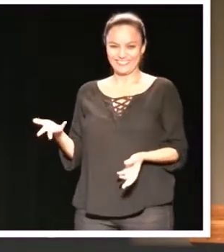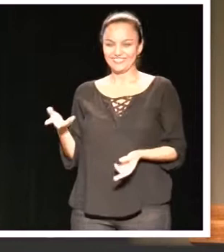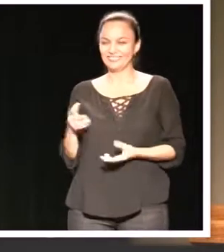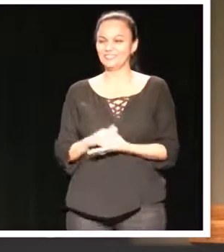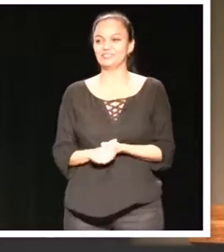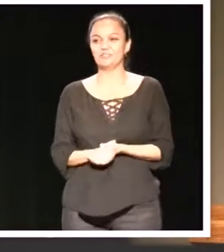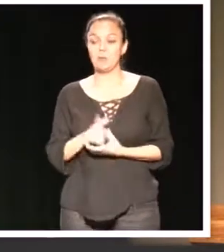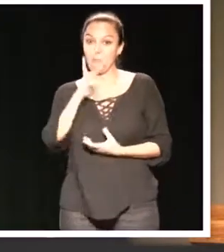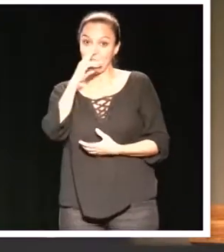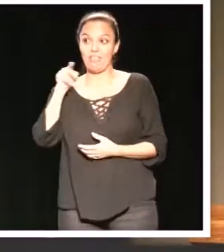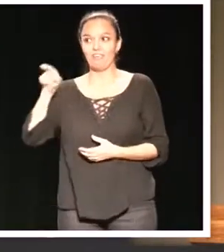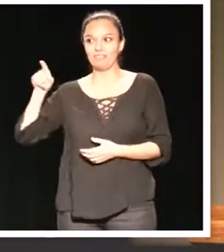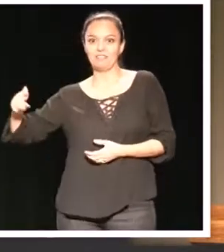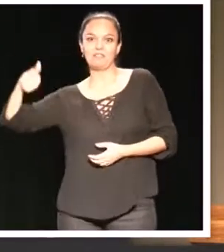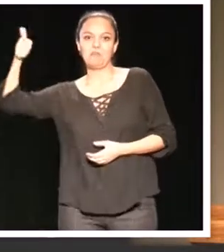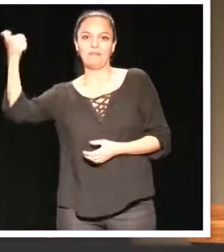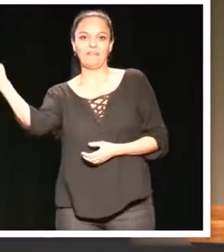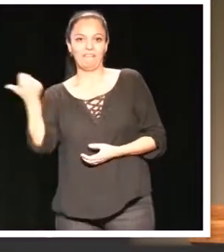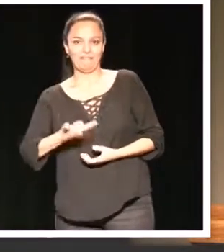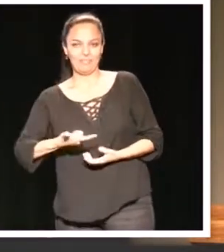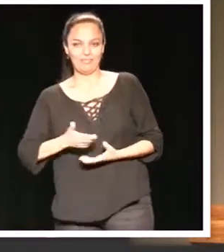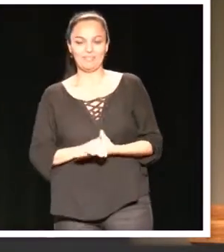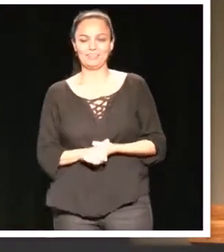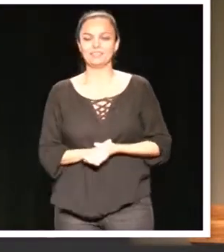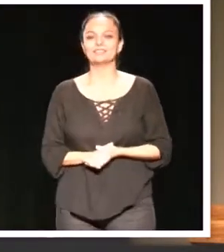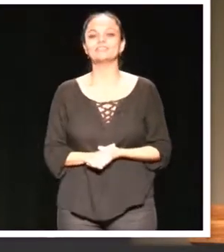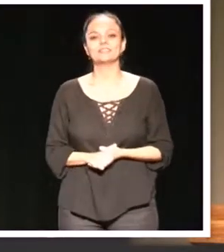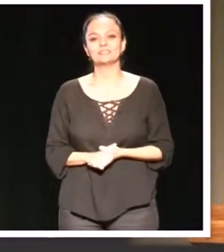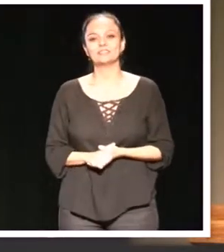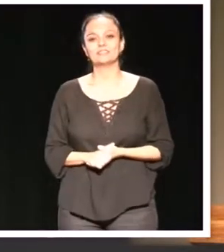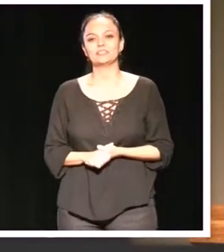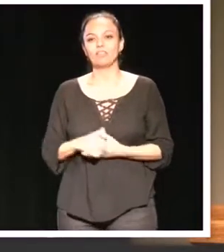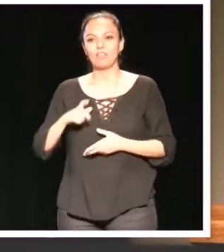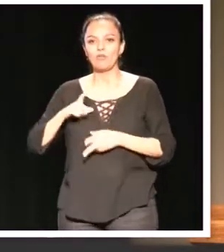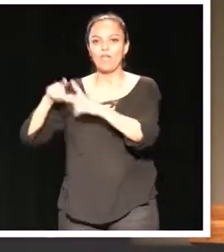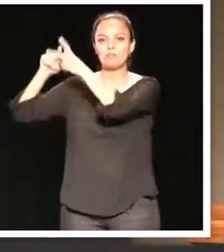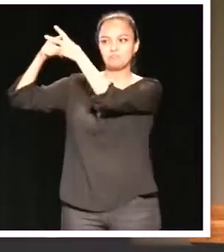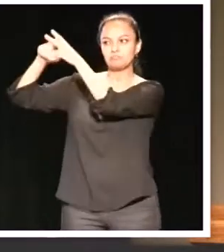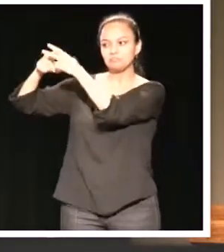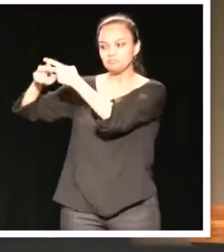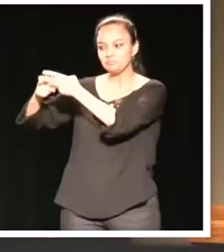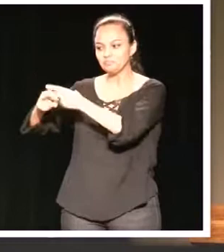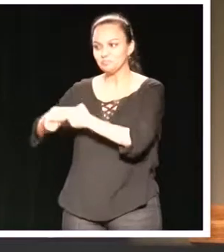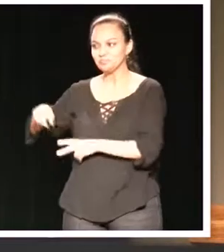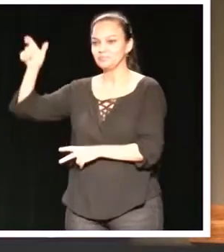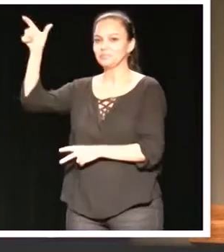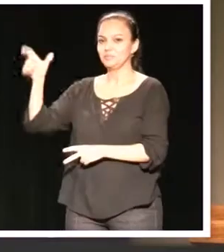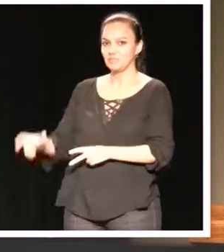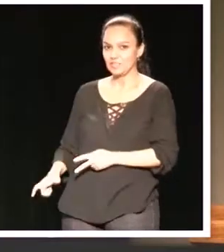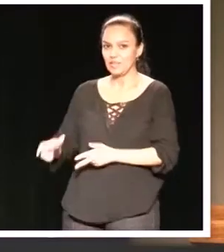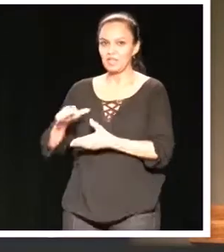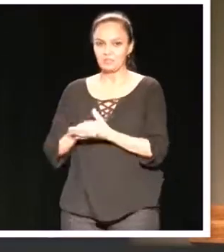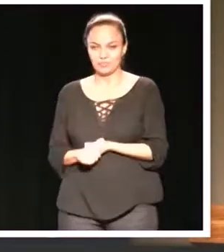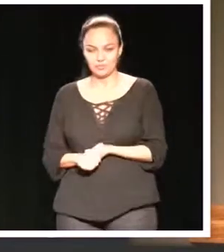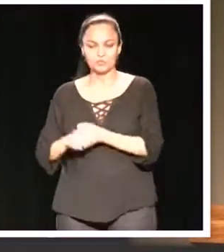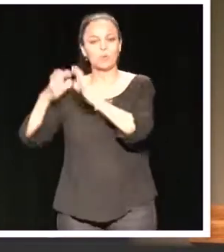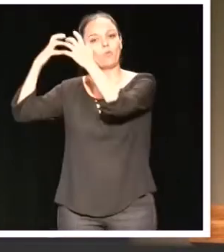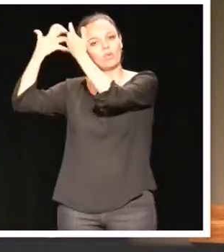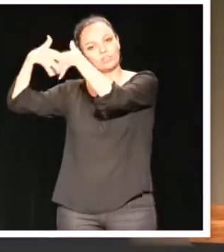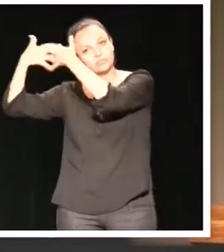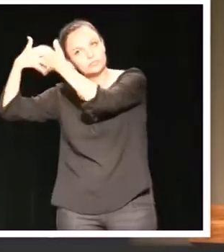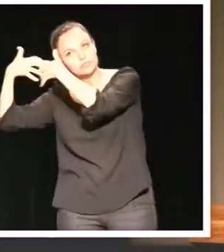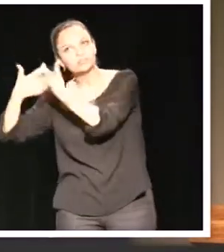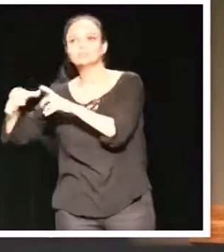surda, e, portanto, a normalização em todos os aspectos da aprendizagem cognitiva,